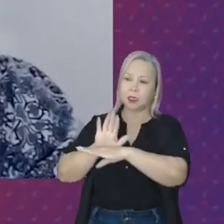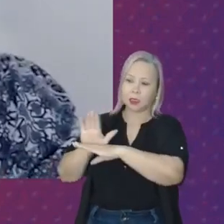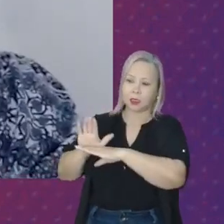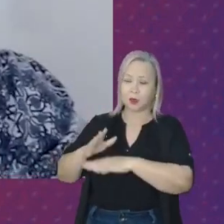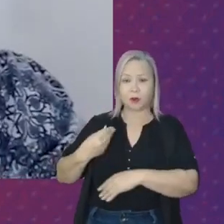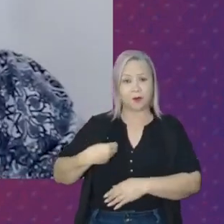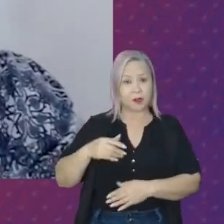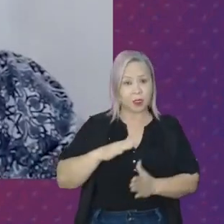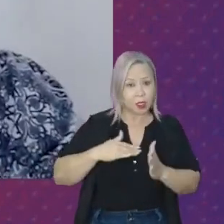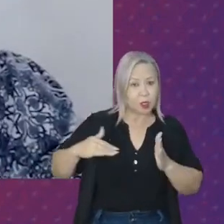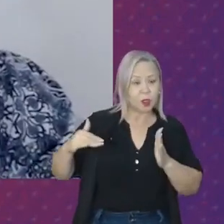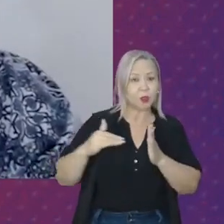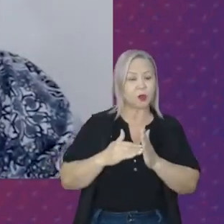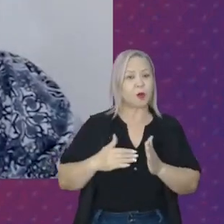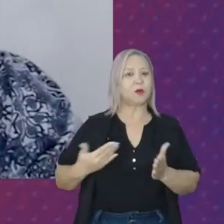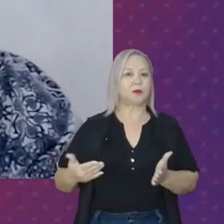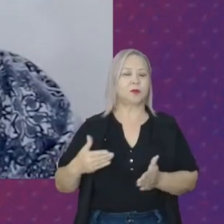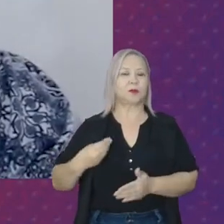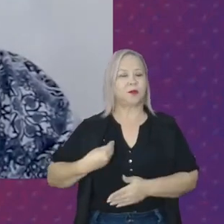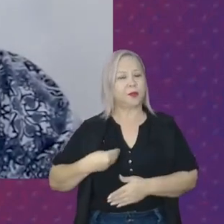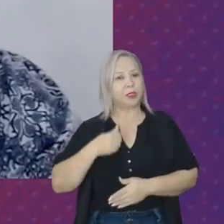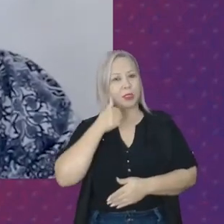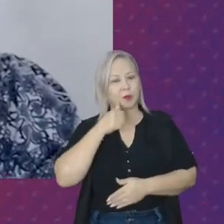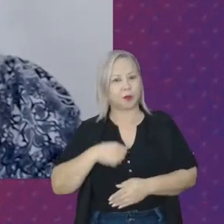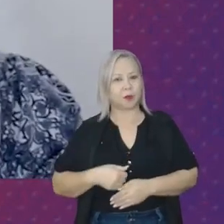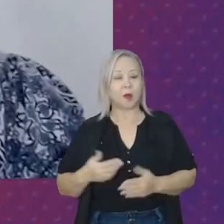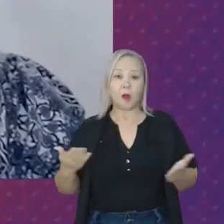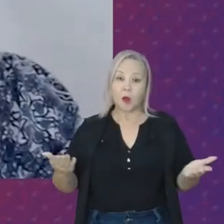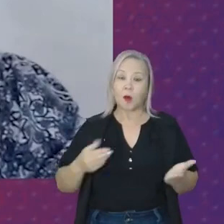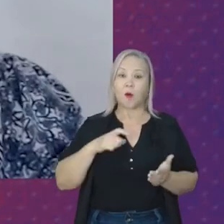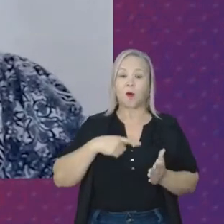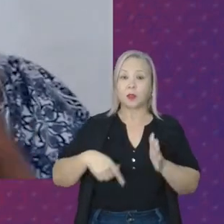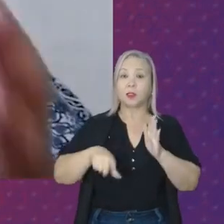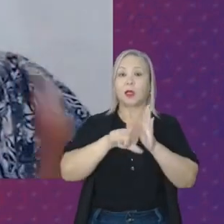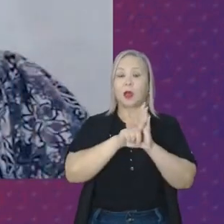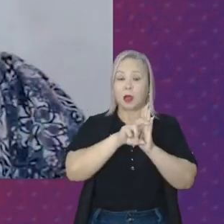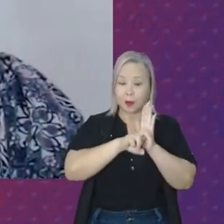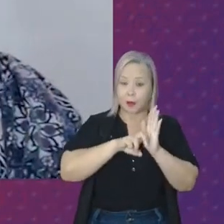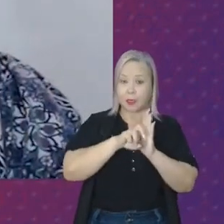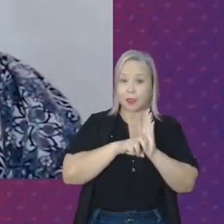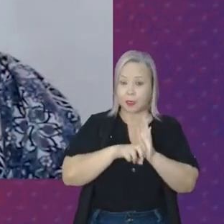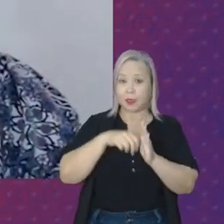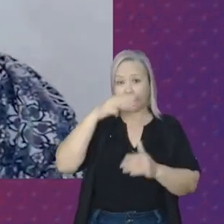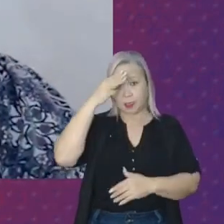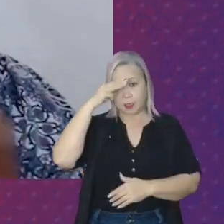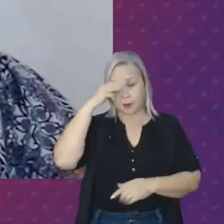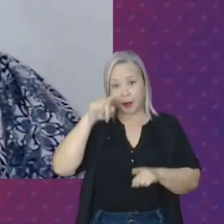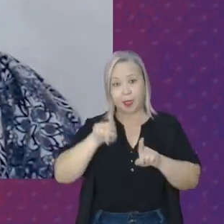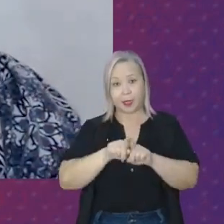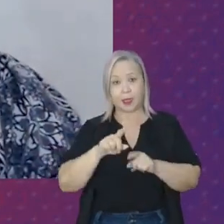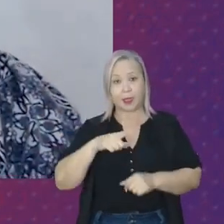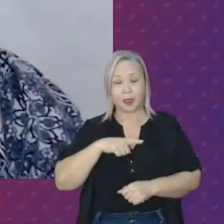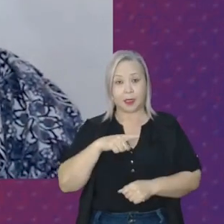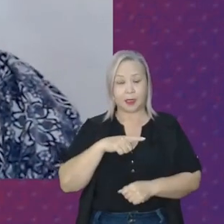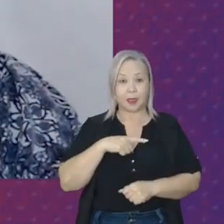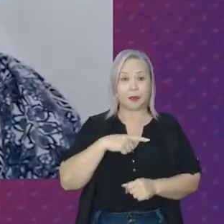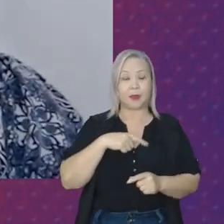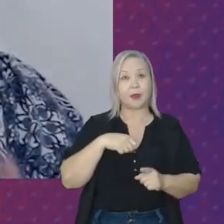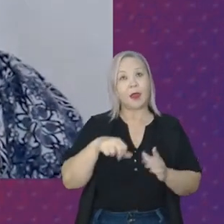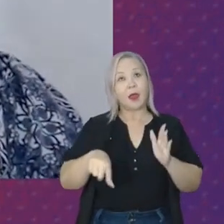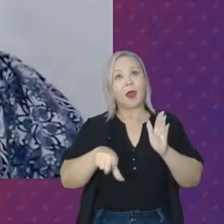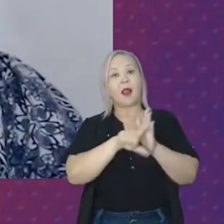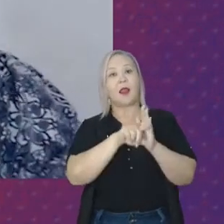mulheres, né? Hoje a gente tem a Lei Maria da Penha, a gente tem a lei do feminicídio, mas a gente precisa, talvez, de um guarda-chuva maior